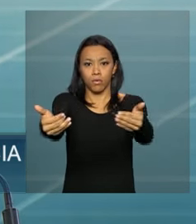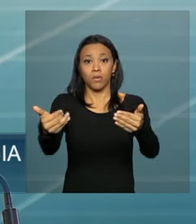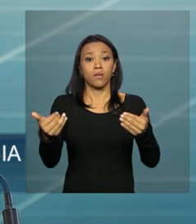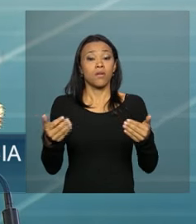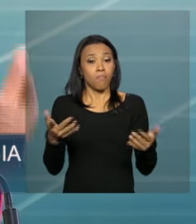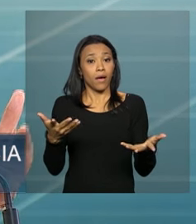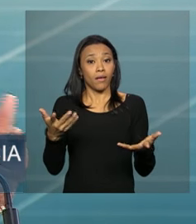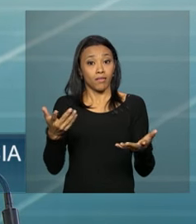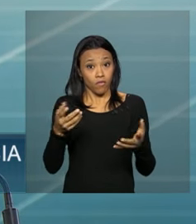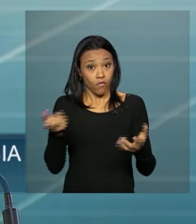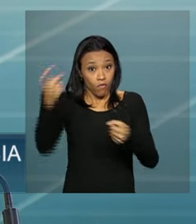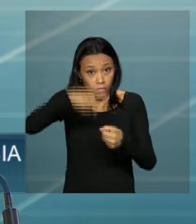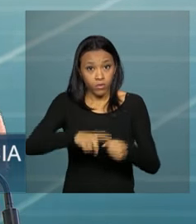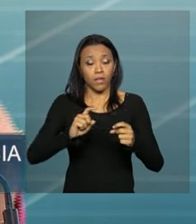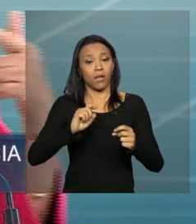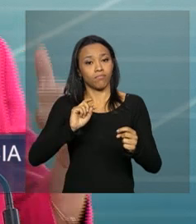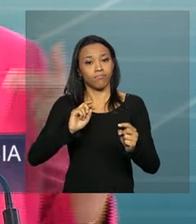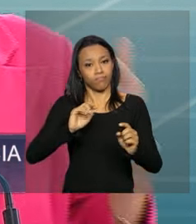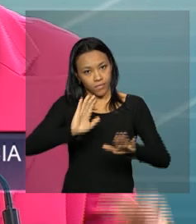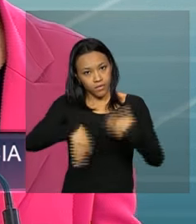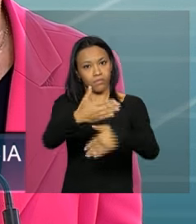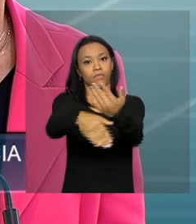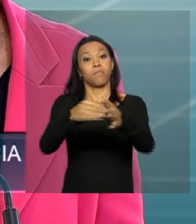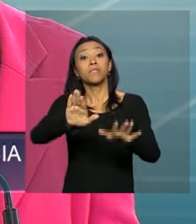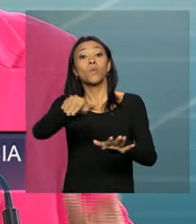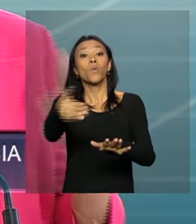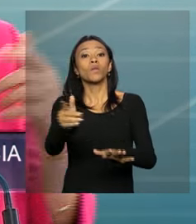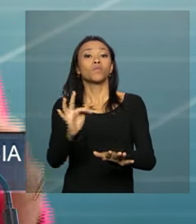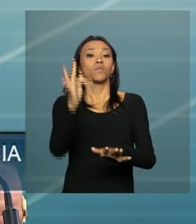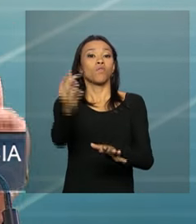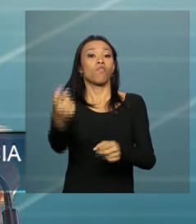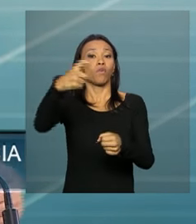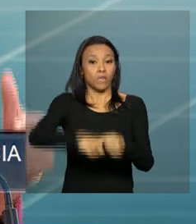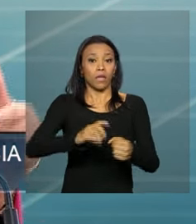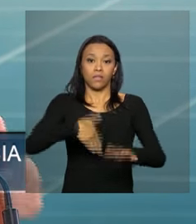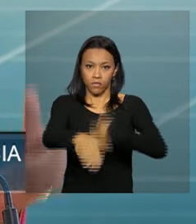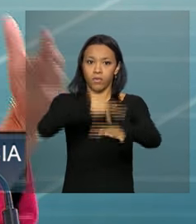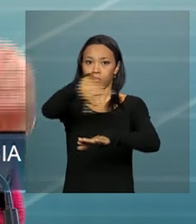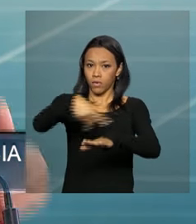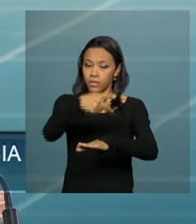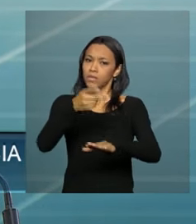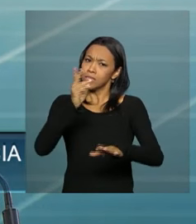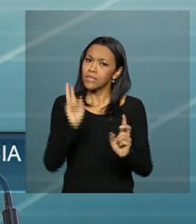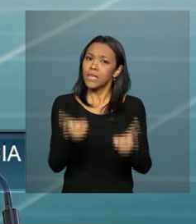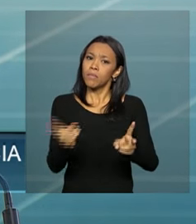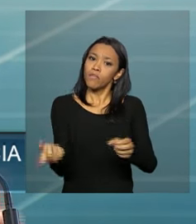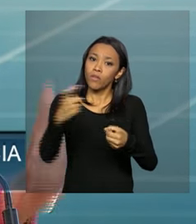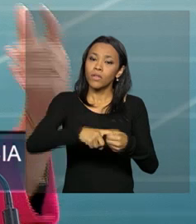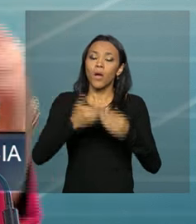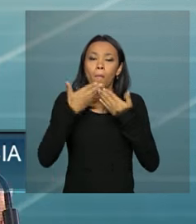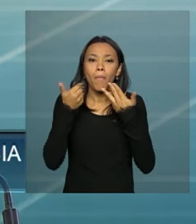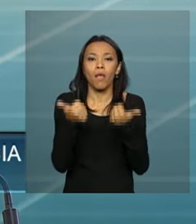esse momento e voltar a crescer, mas quando voltar a crescer, voltar sempre com melhor